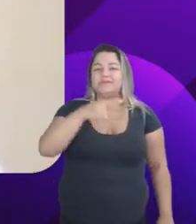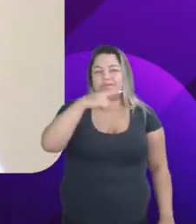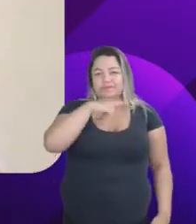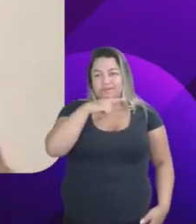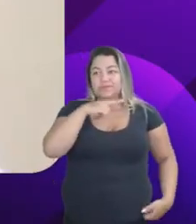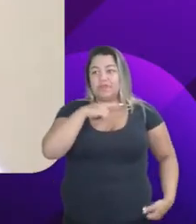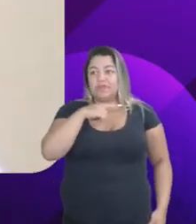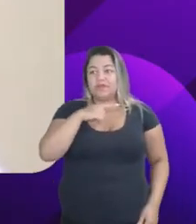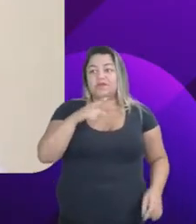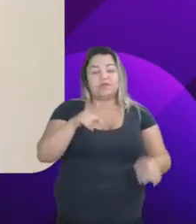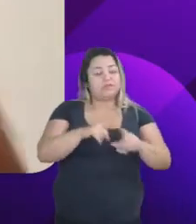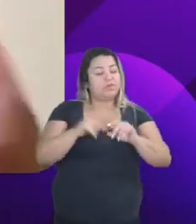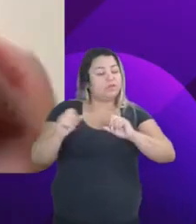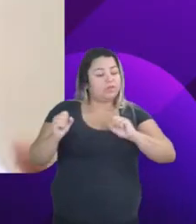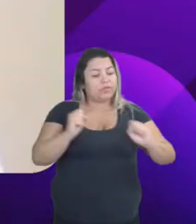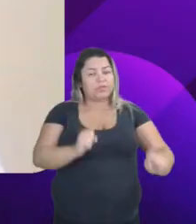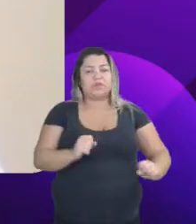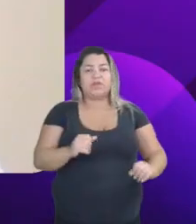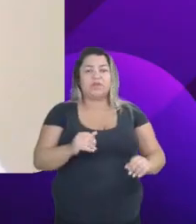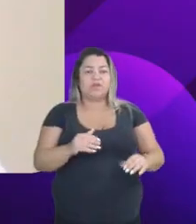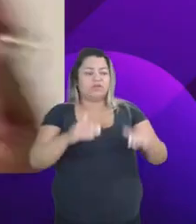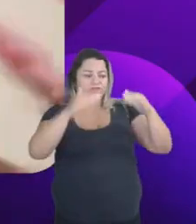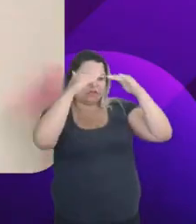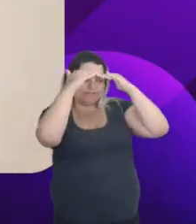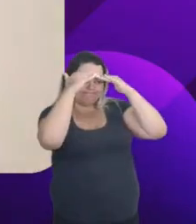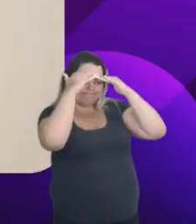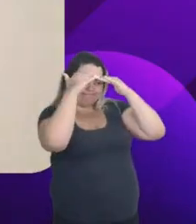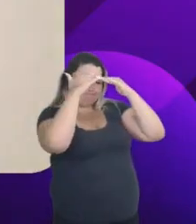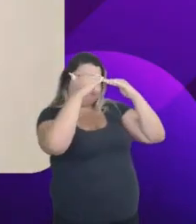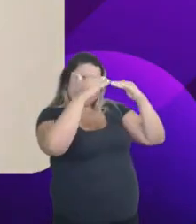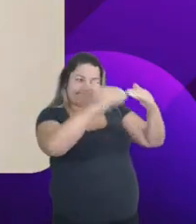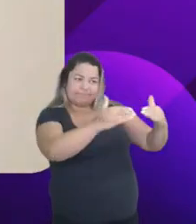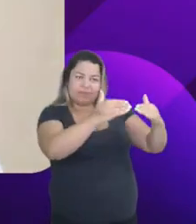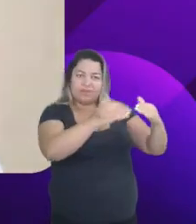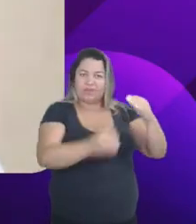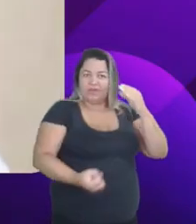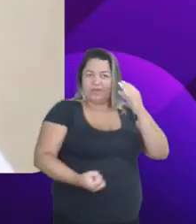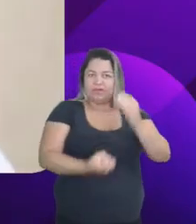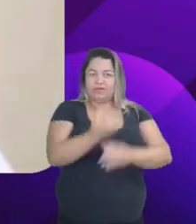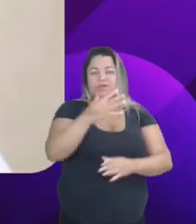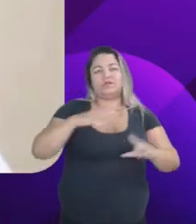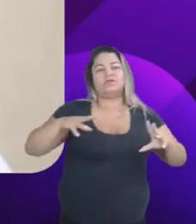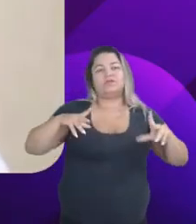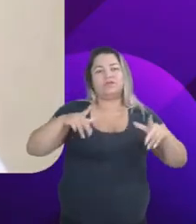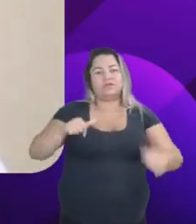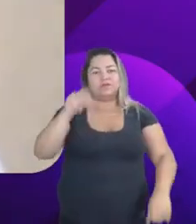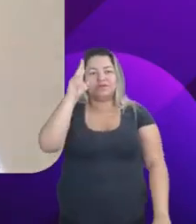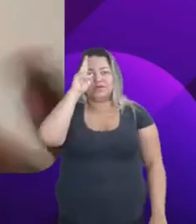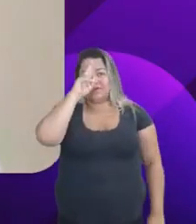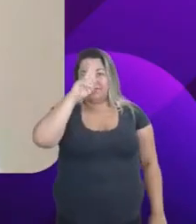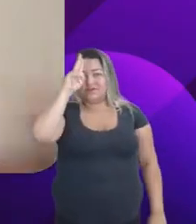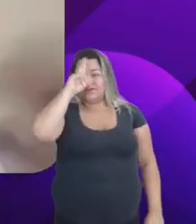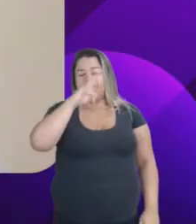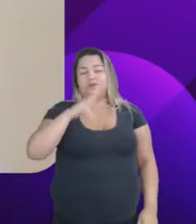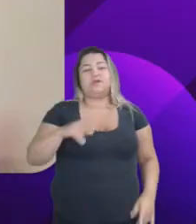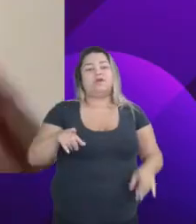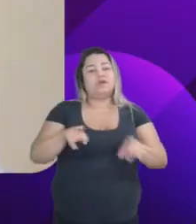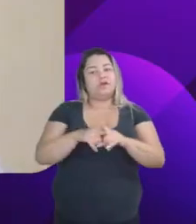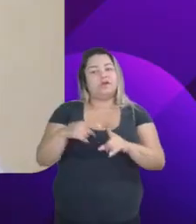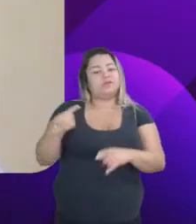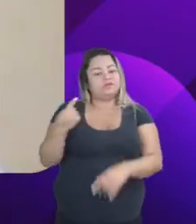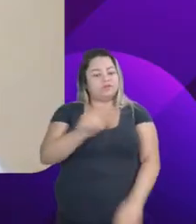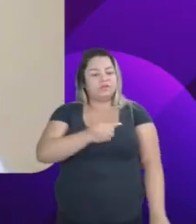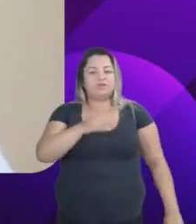gênero, esse poder de obediência que é criado frente a todas as histórias que circundam a nossa infância, a